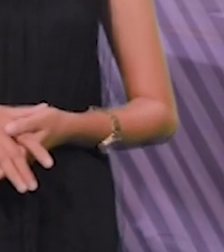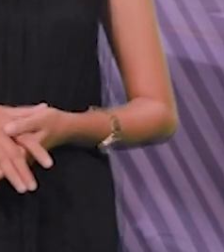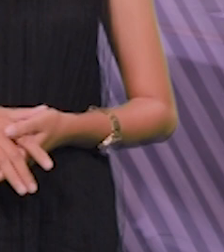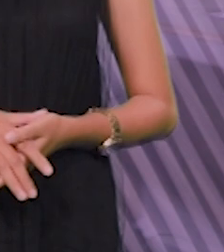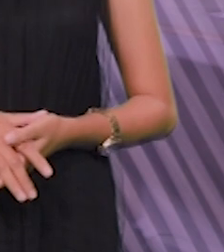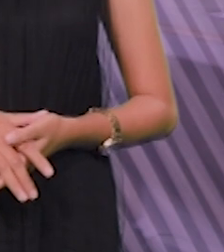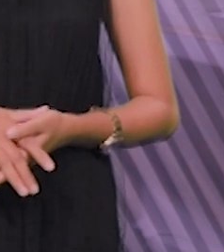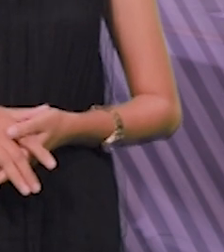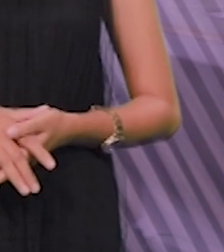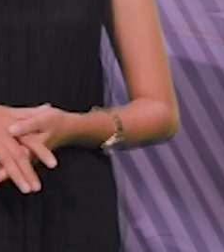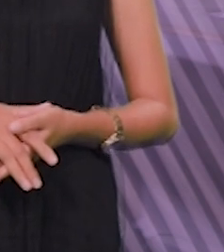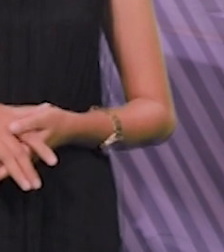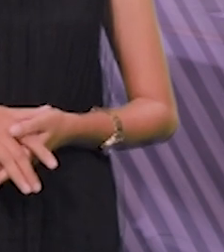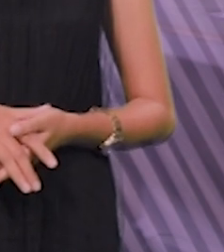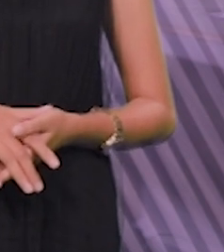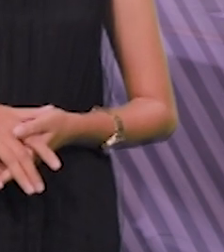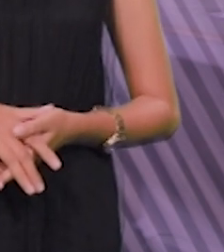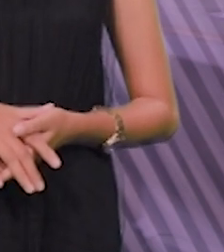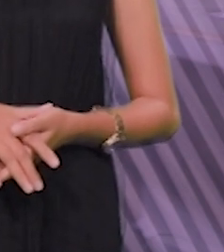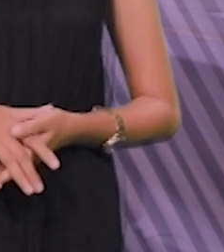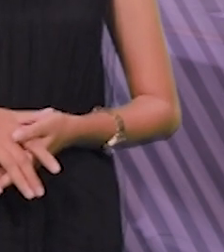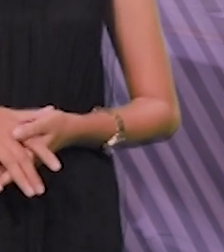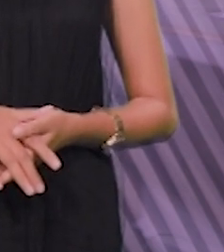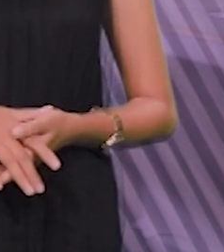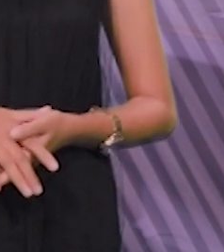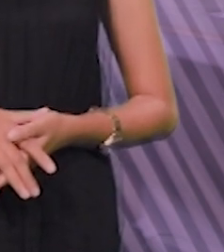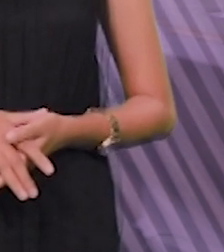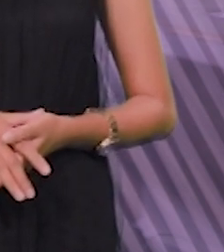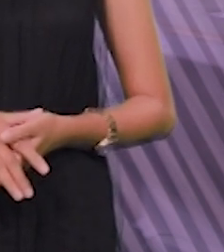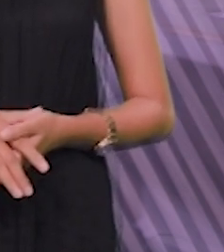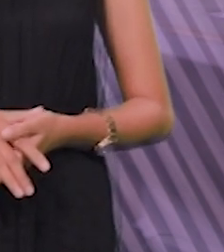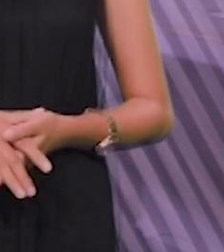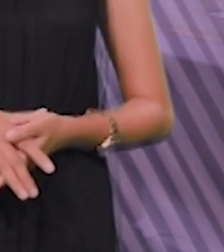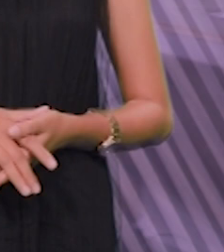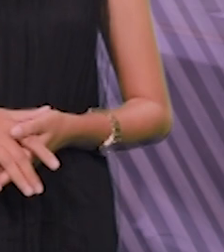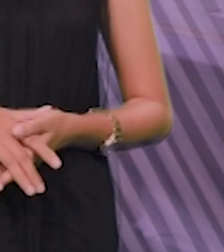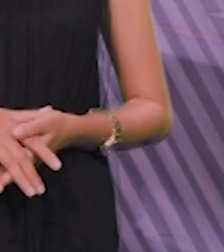Por comentário, quero que recritique a nossa sugestão ruma. Não quer tal o subscribe? Não há nenhum